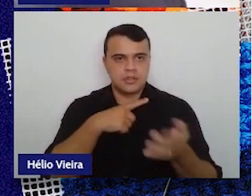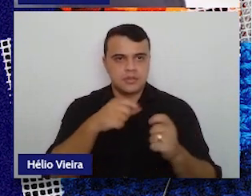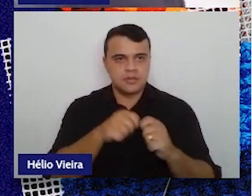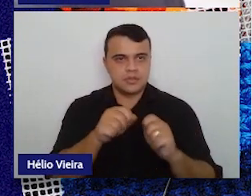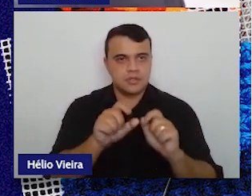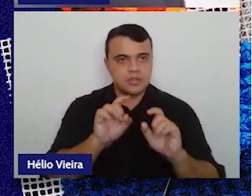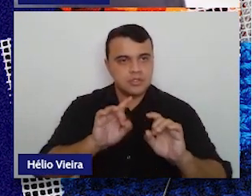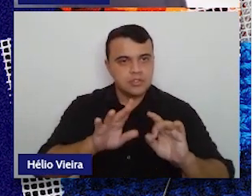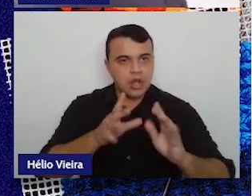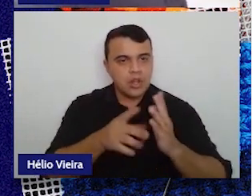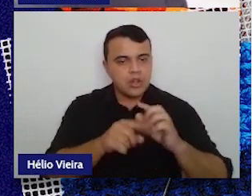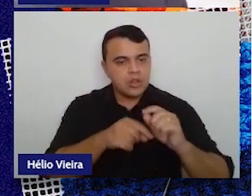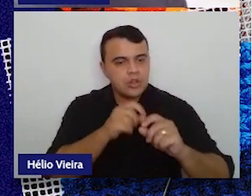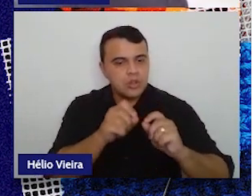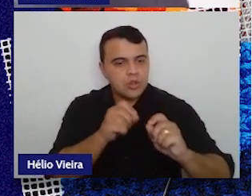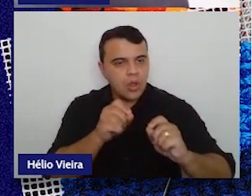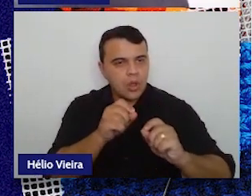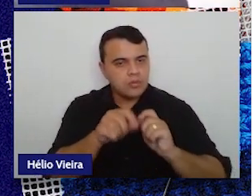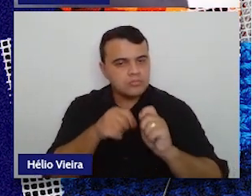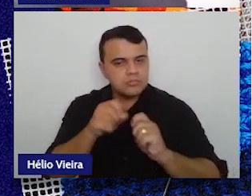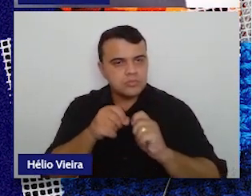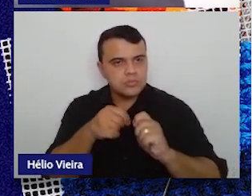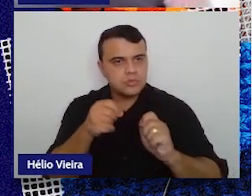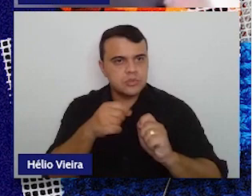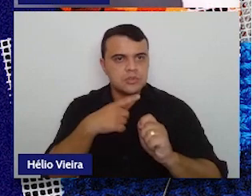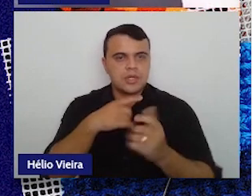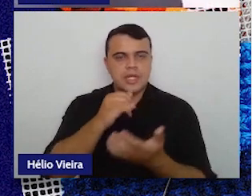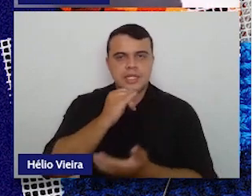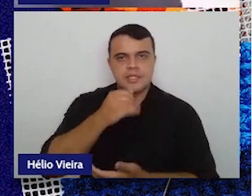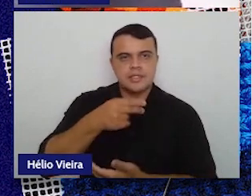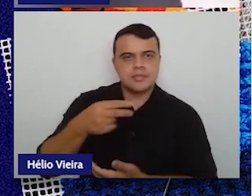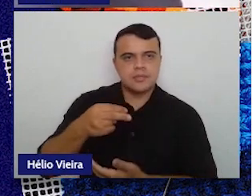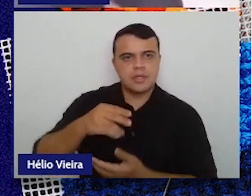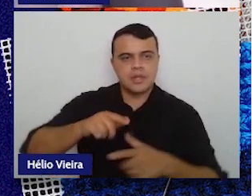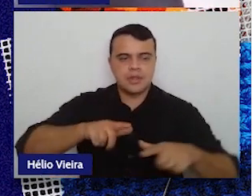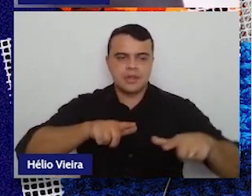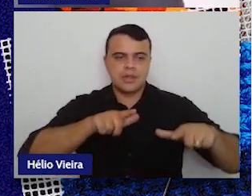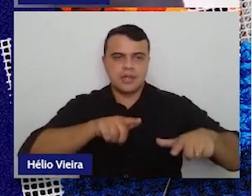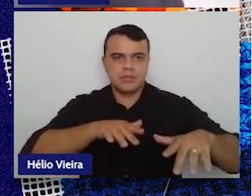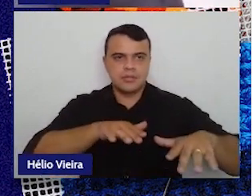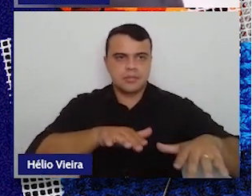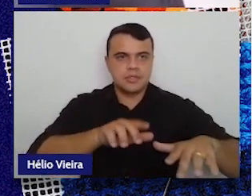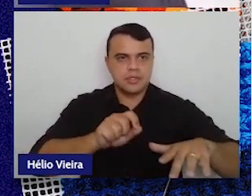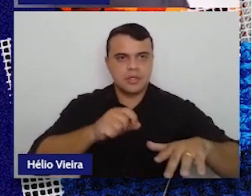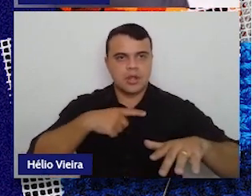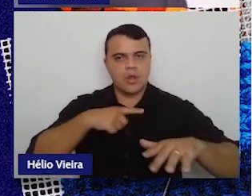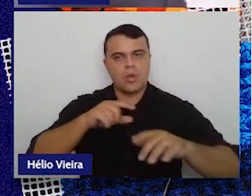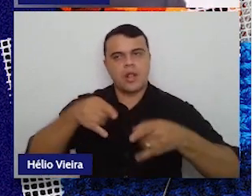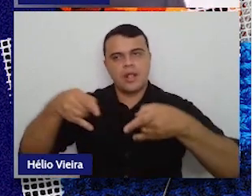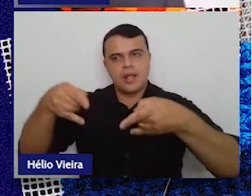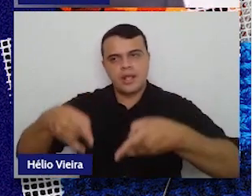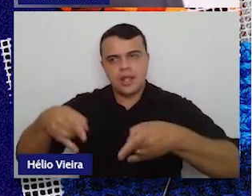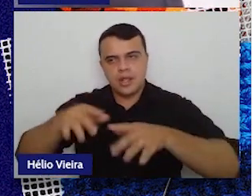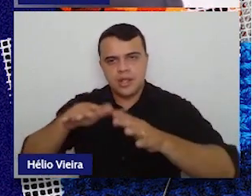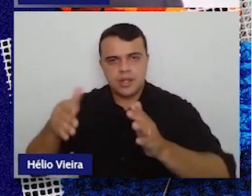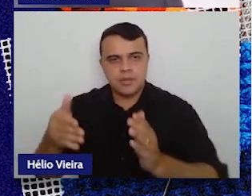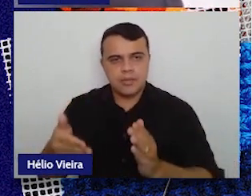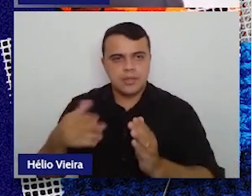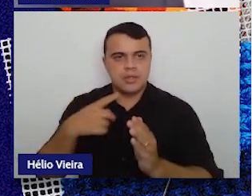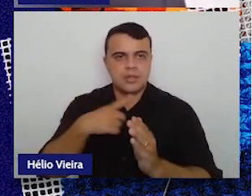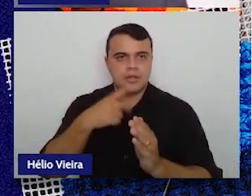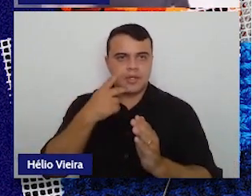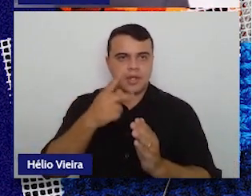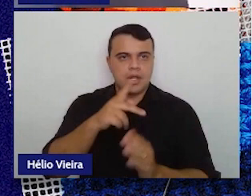de nós. Então, a gente pode ter desde uma tapeçaria, a uma colcha de cama, a um barrado de